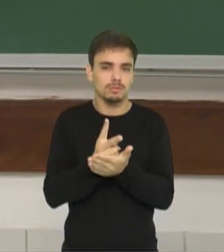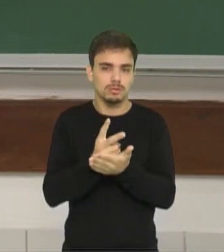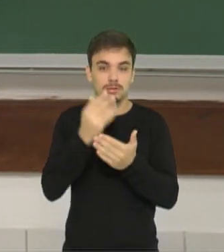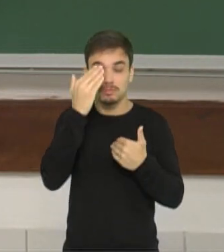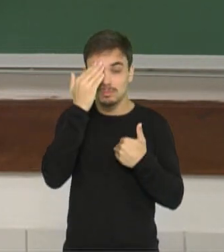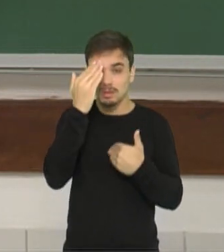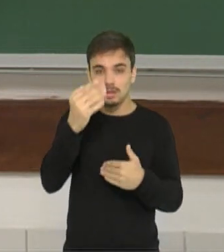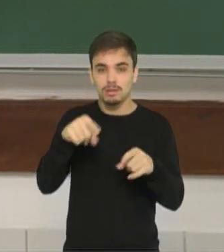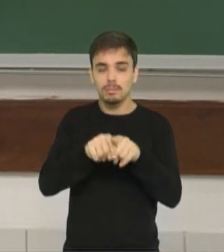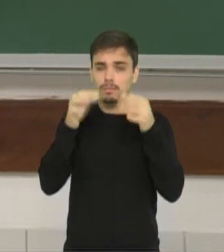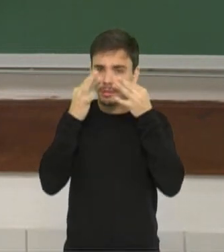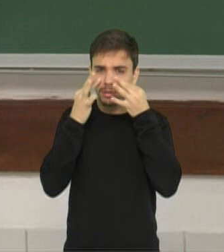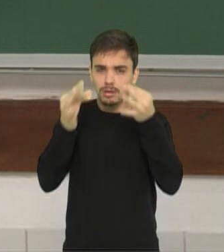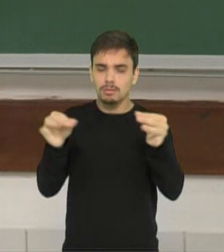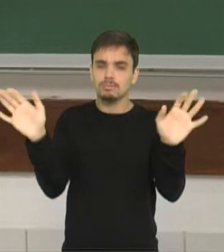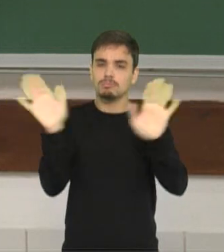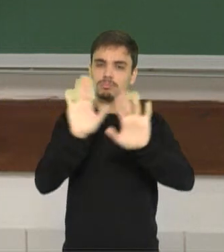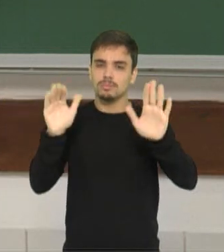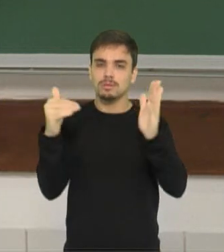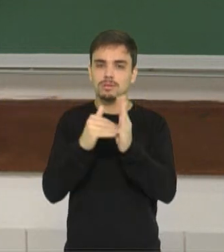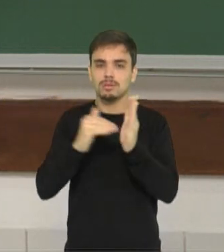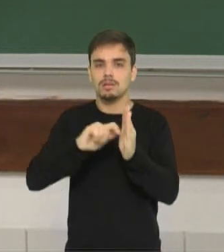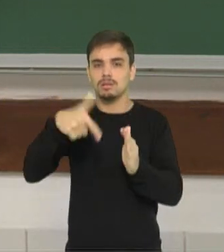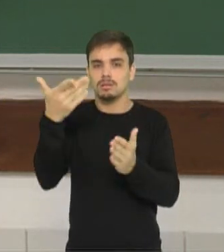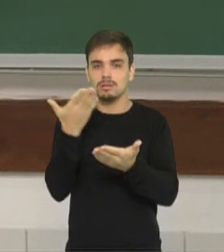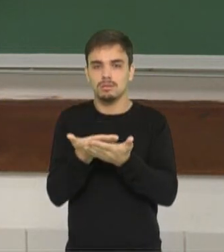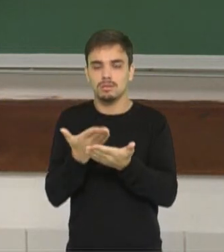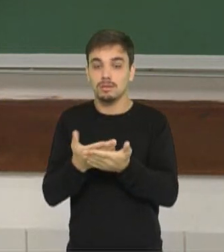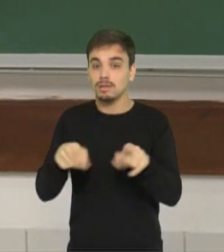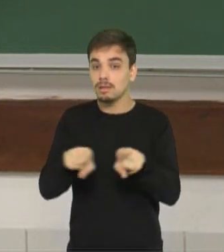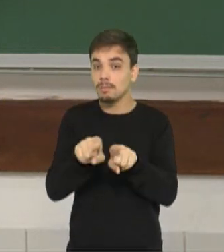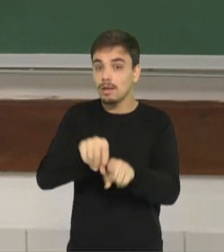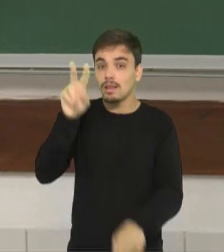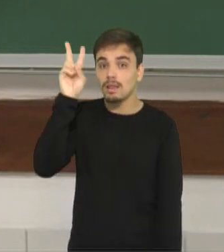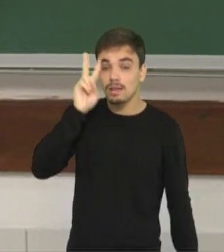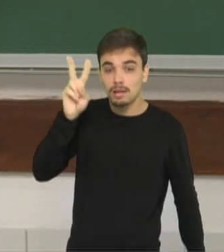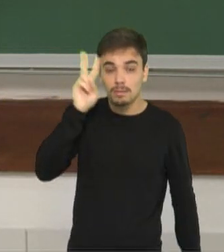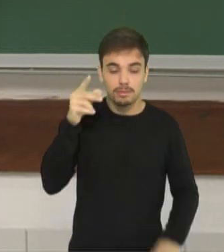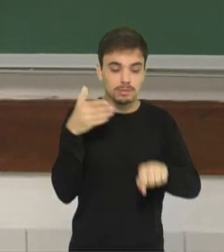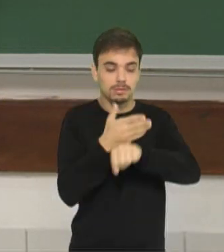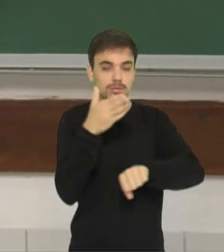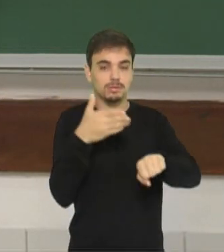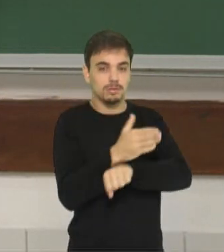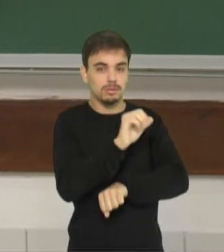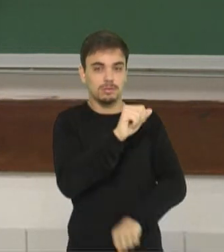your attention. Goodbye, see you soon. E lembre-se, acesse